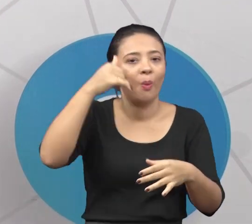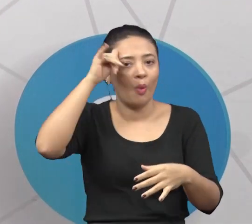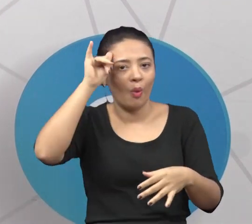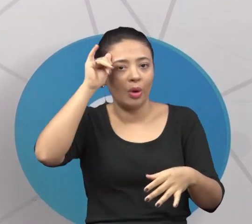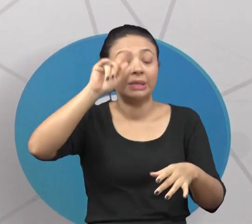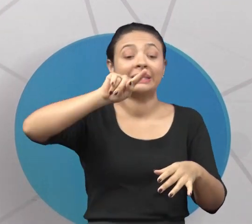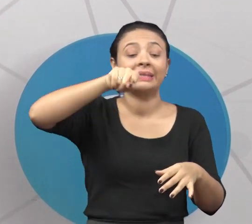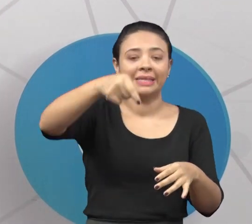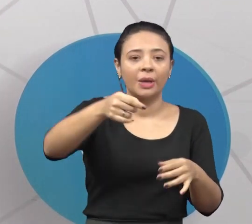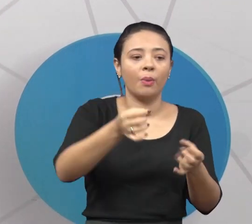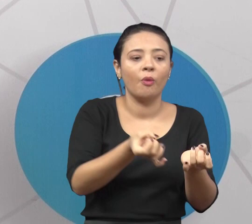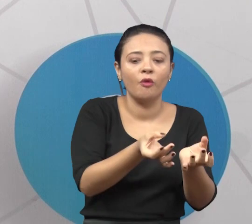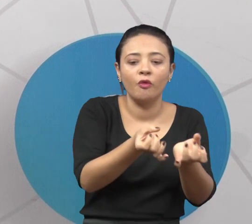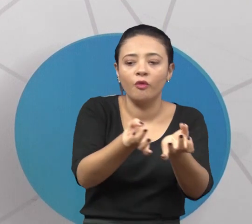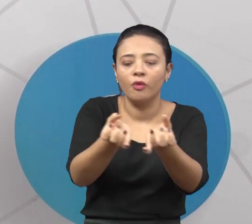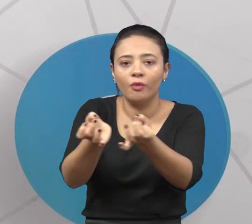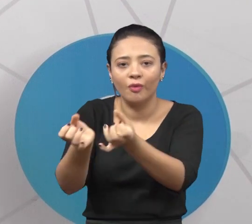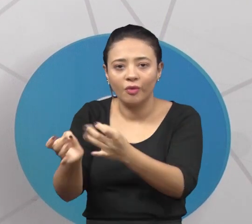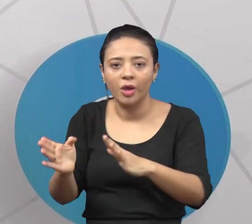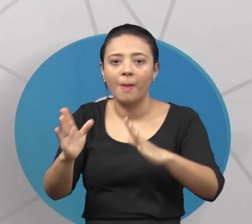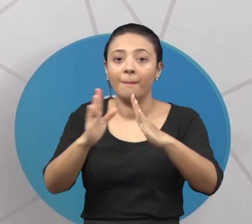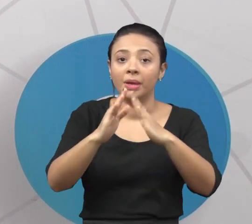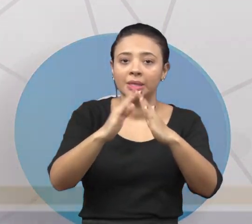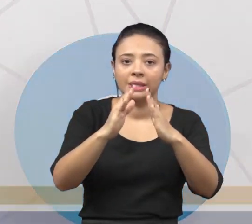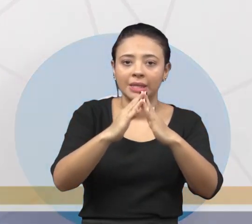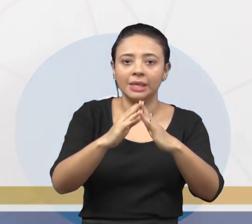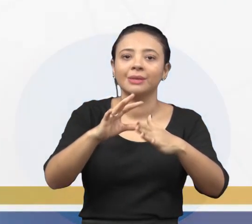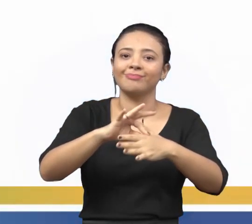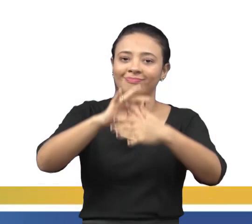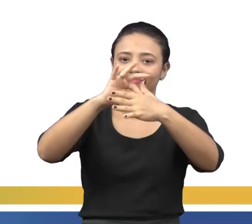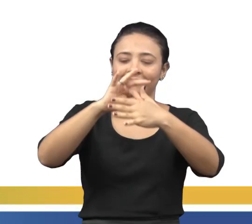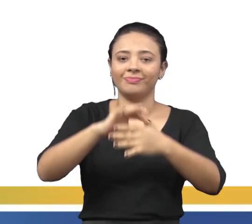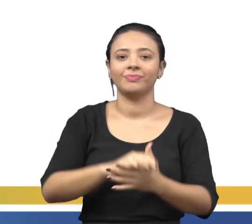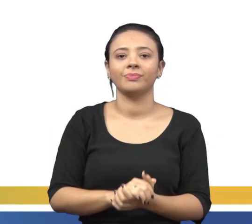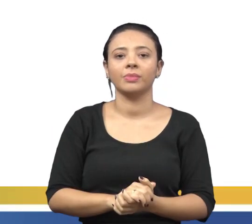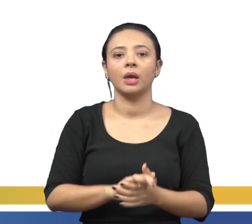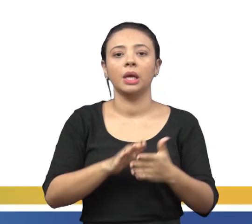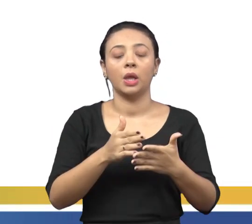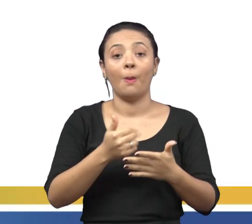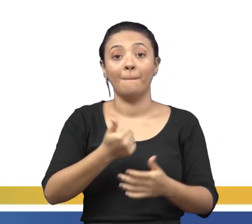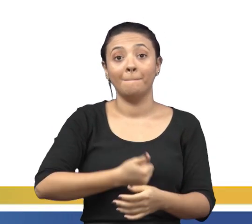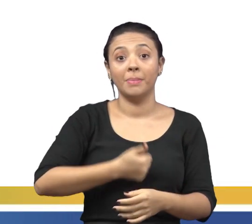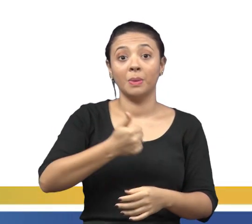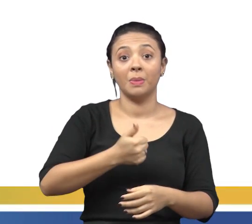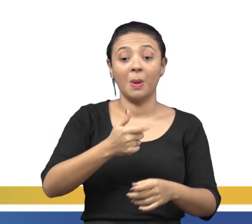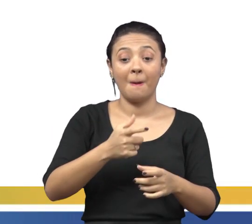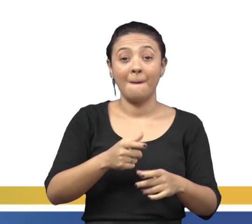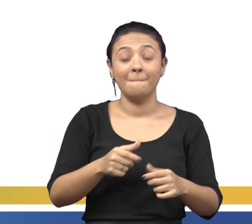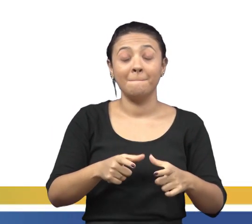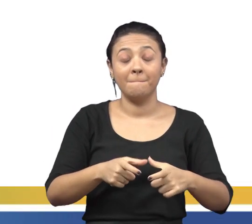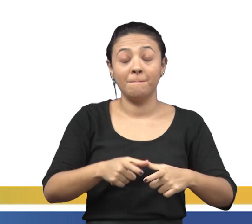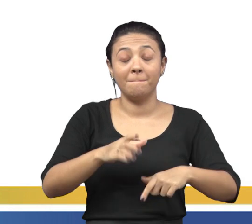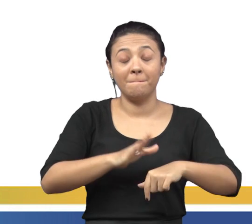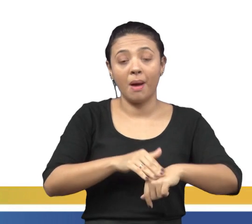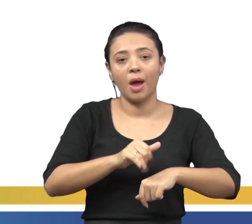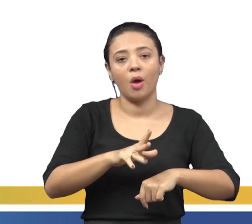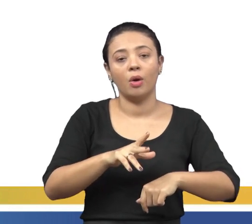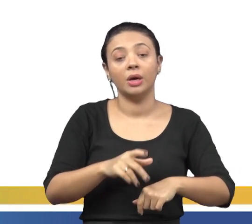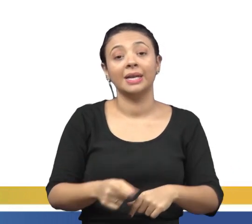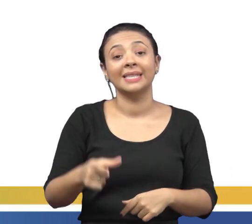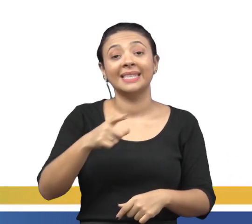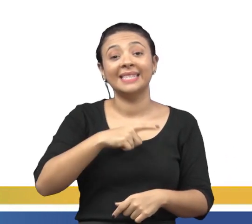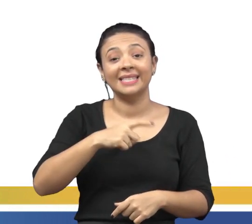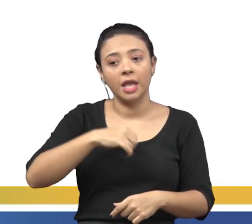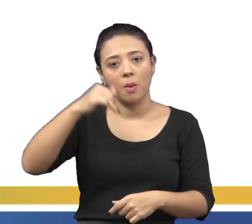população, tá? Cuidado com a informação. Repetindo, primeiro maior criador de gado bovino do mundo, segundo maior processador dessa